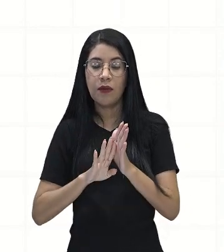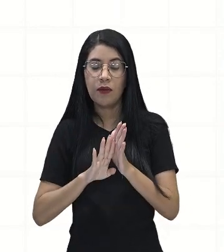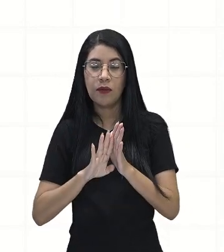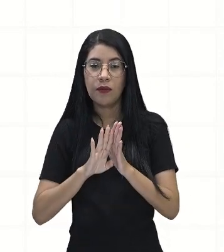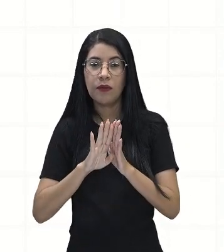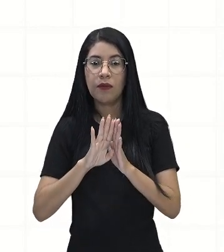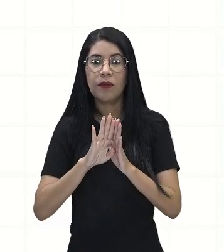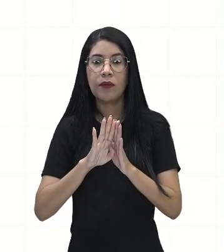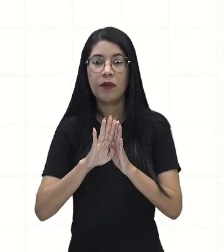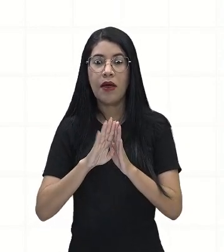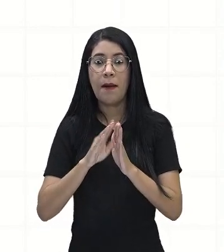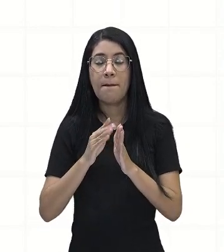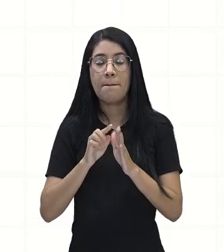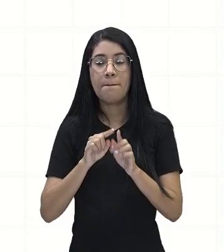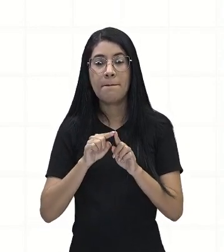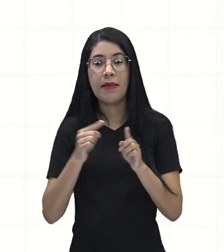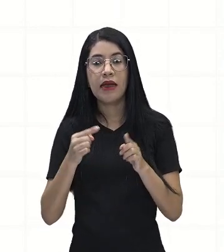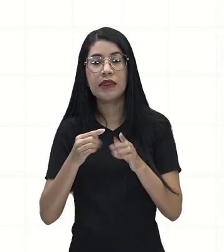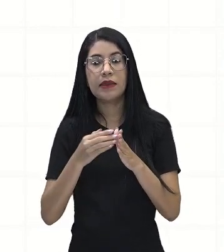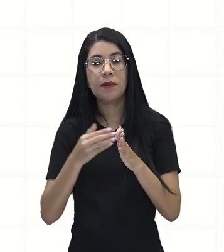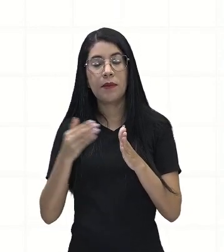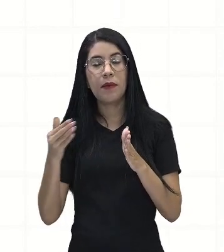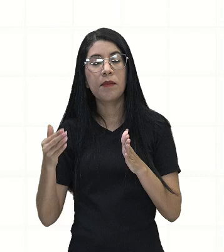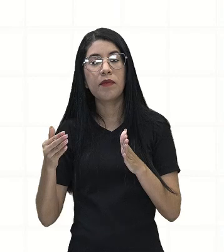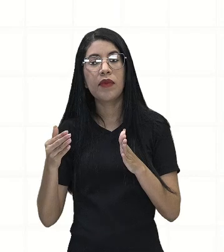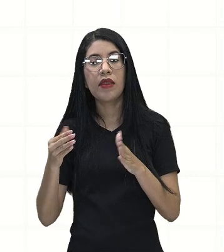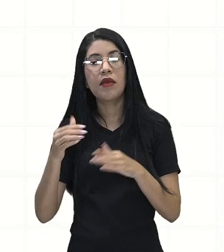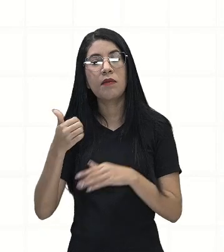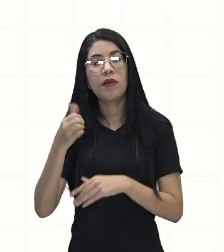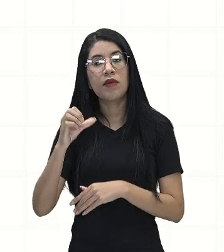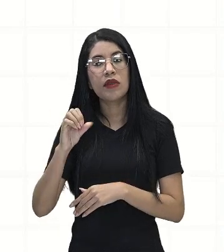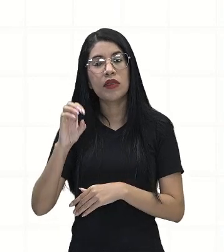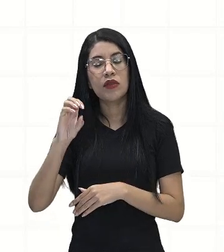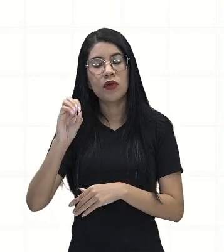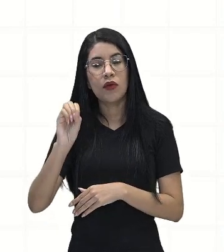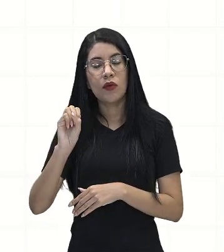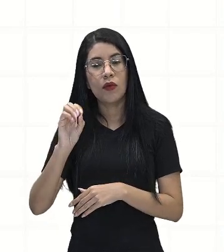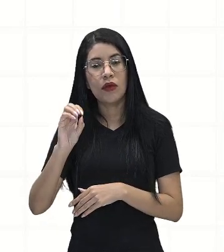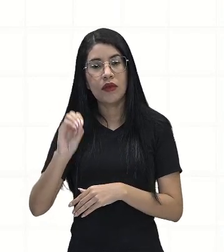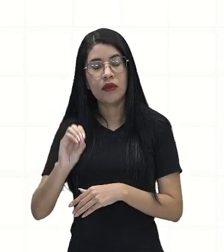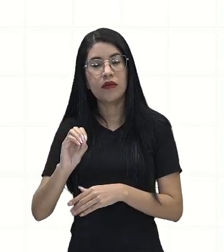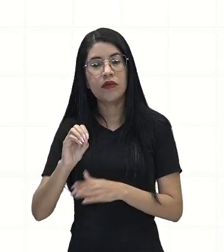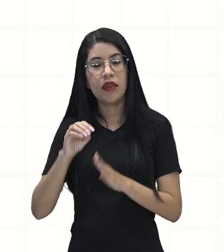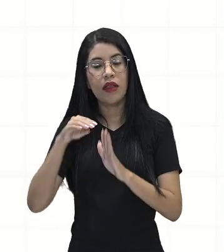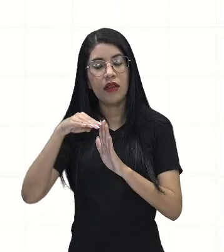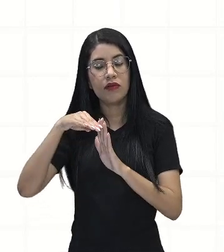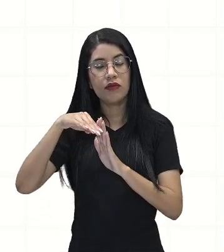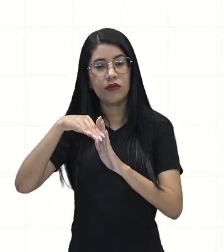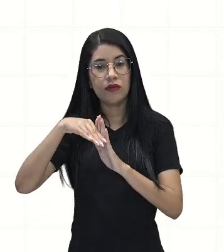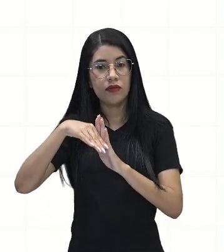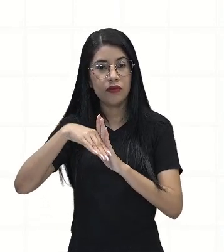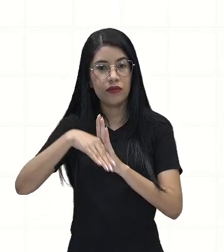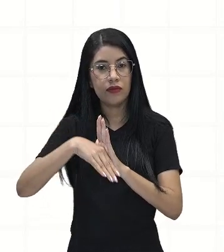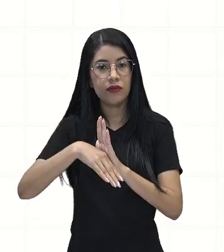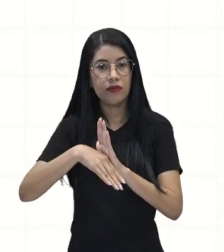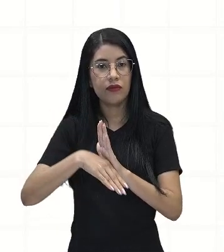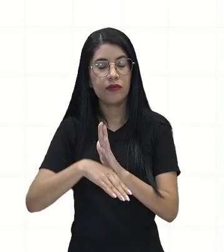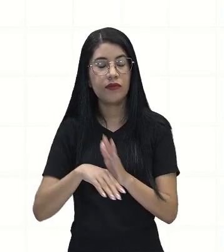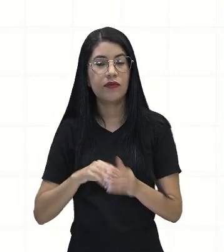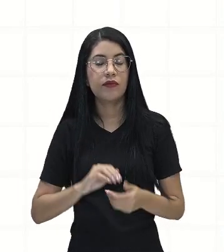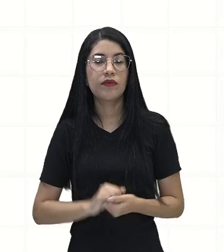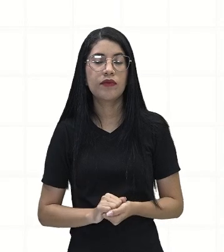E aí, a partir da década de 1980, essas taxas elas vão diminuindo,